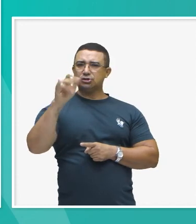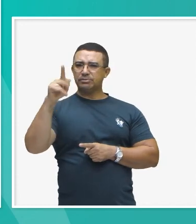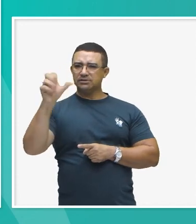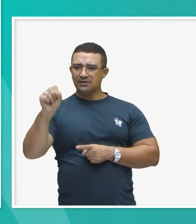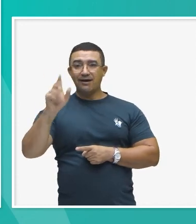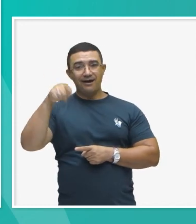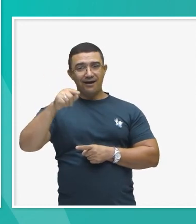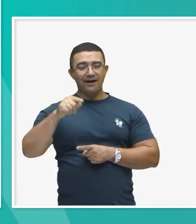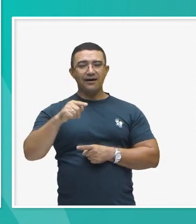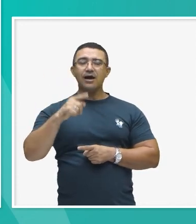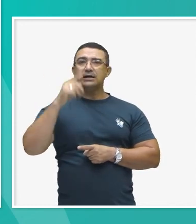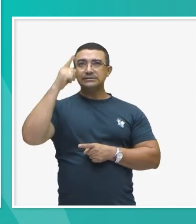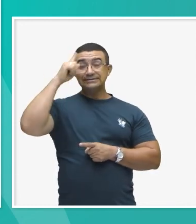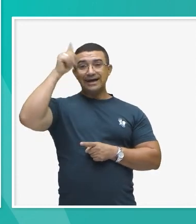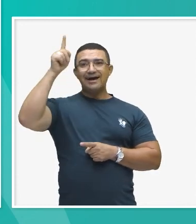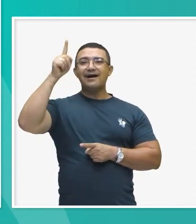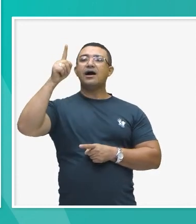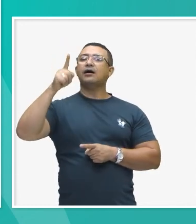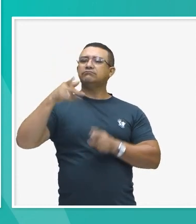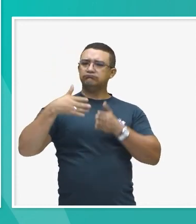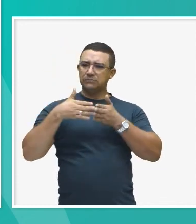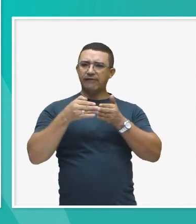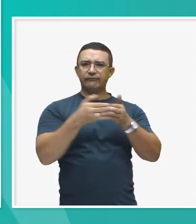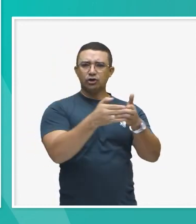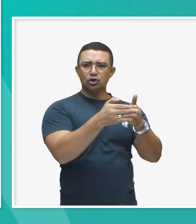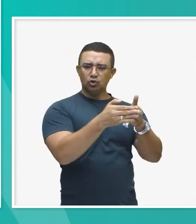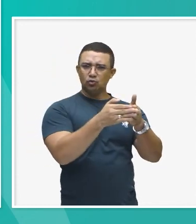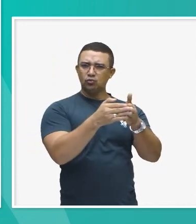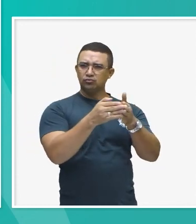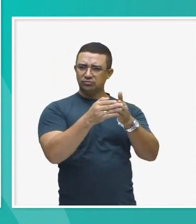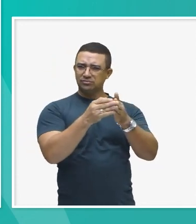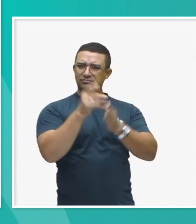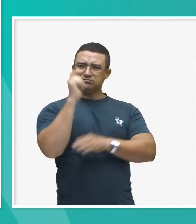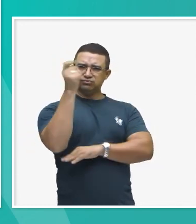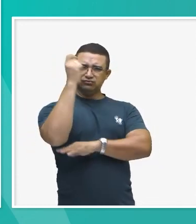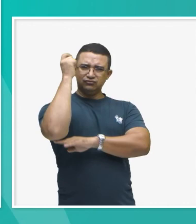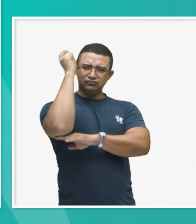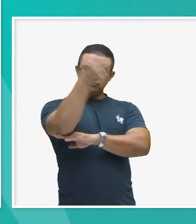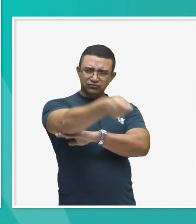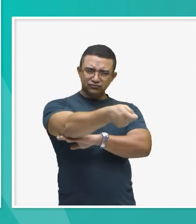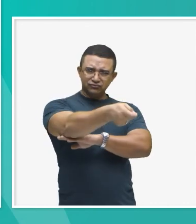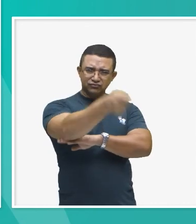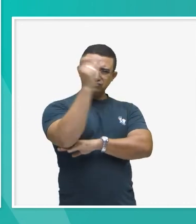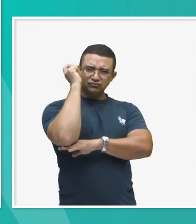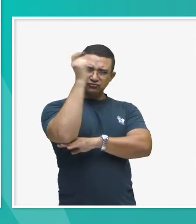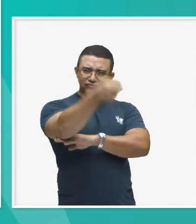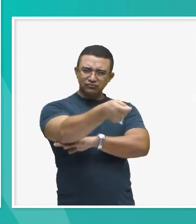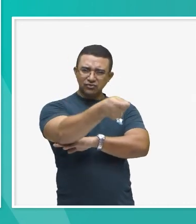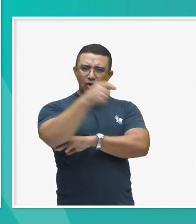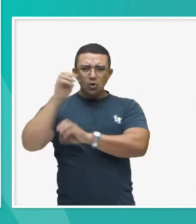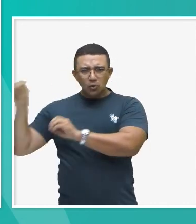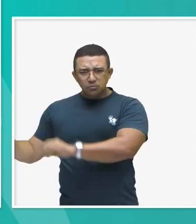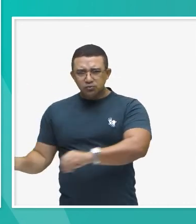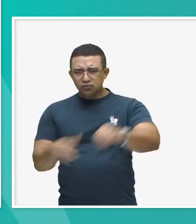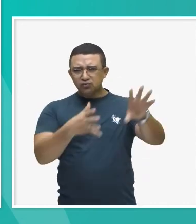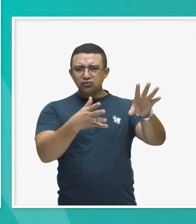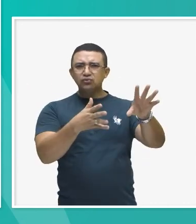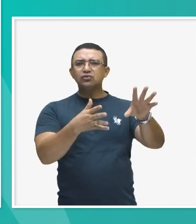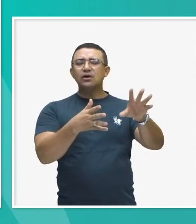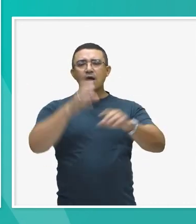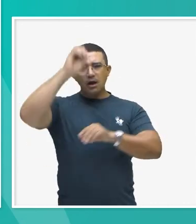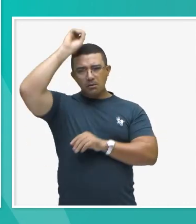sobre os japoneses desrespeitando os tratados e tudo mais, né? Então você sabe que ali